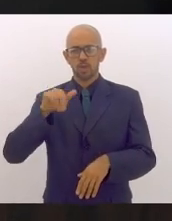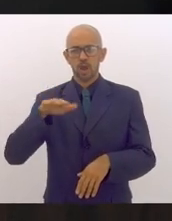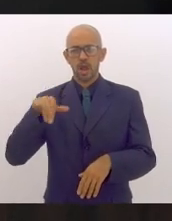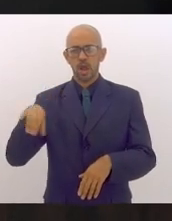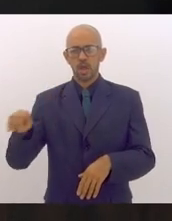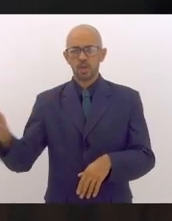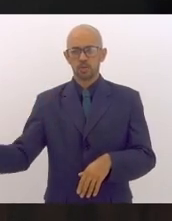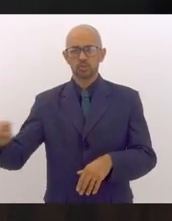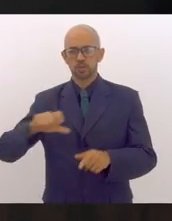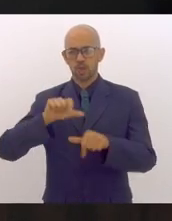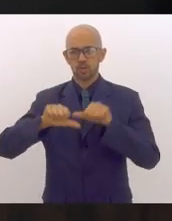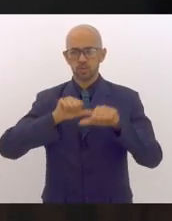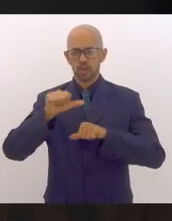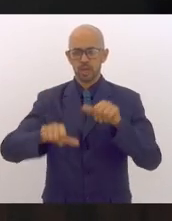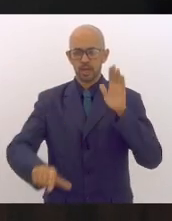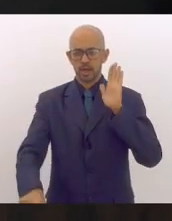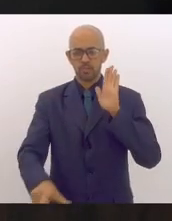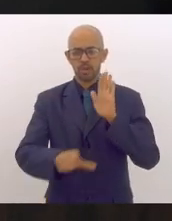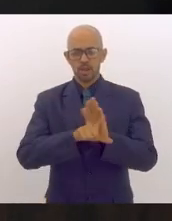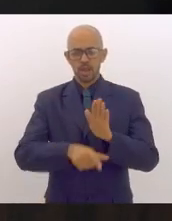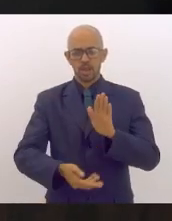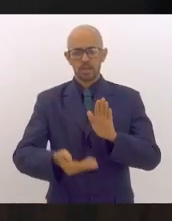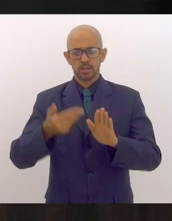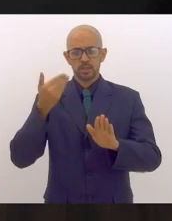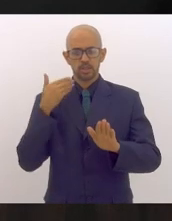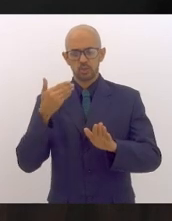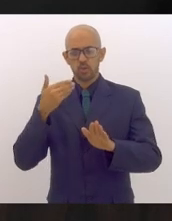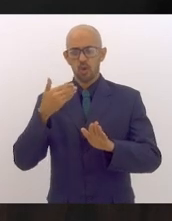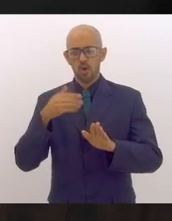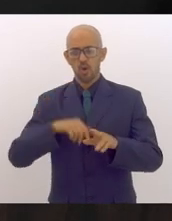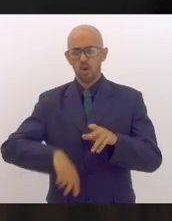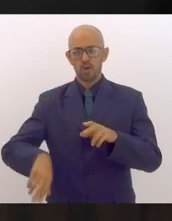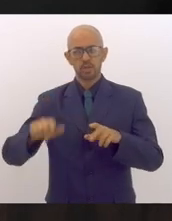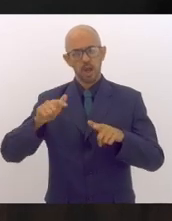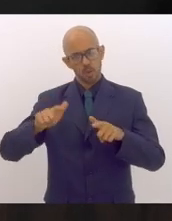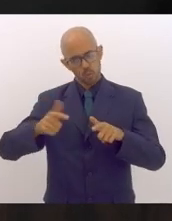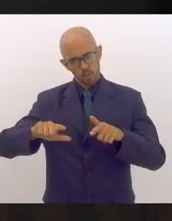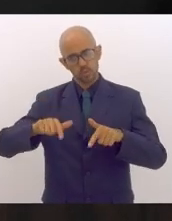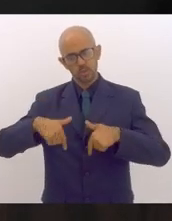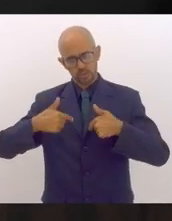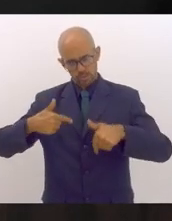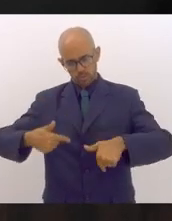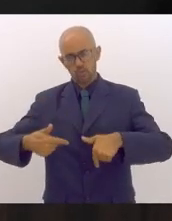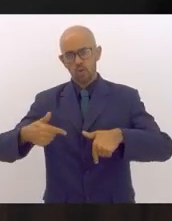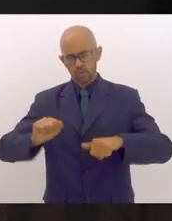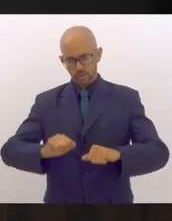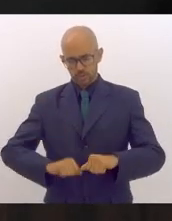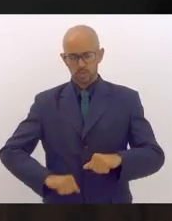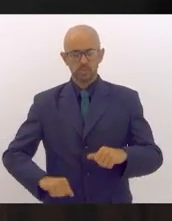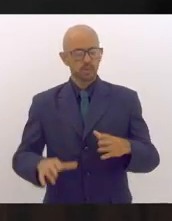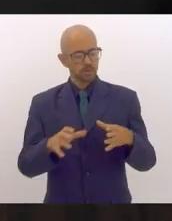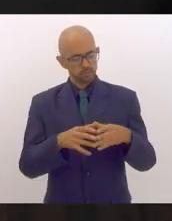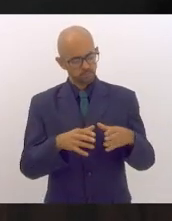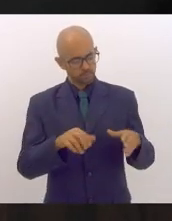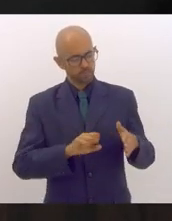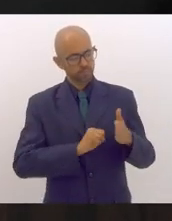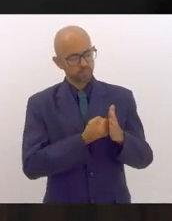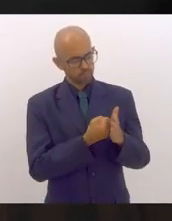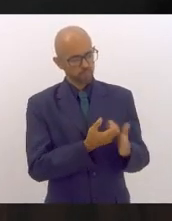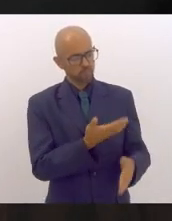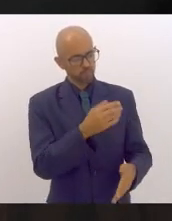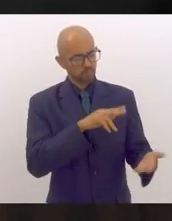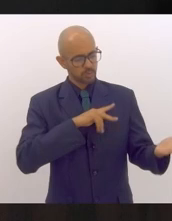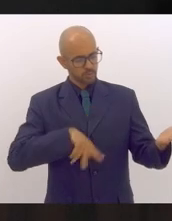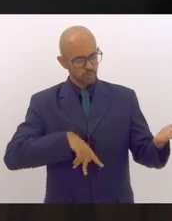lei 7.388 de 14 de julho de 16 e dá outras providências, pendendo de parecer da comissão de emendas condicionais e vetos.